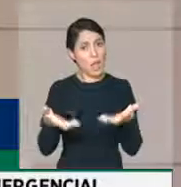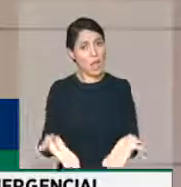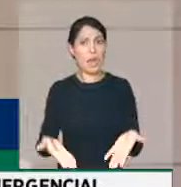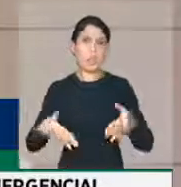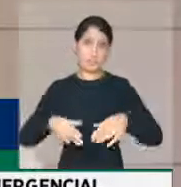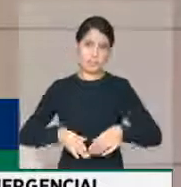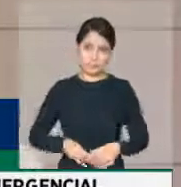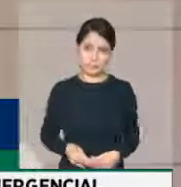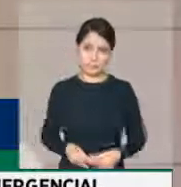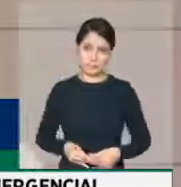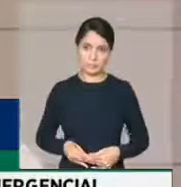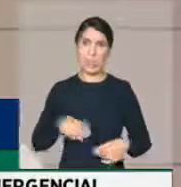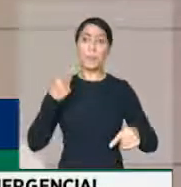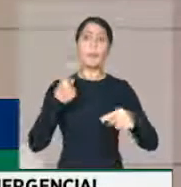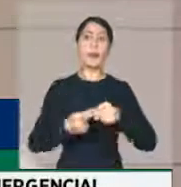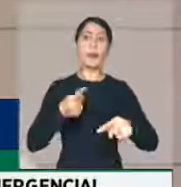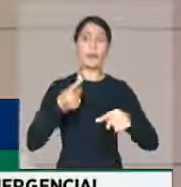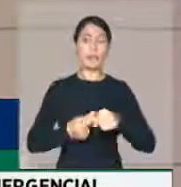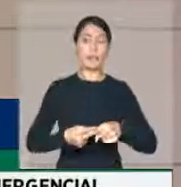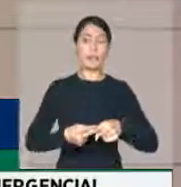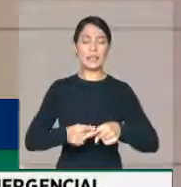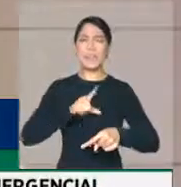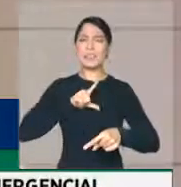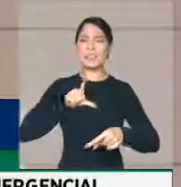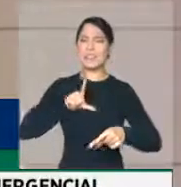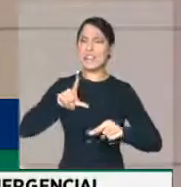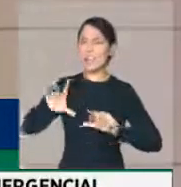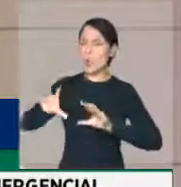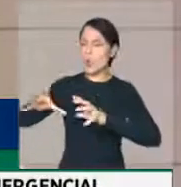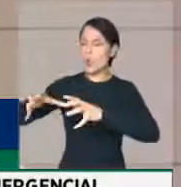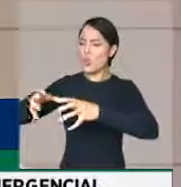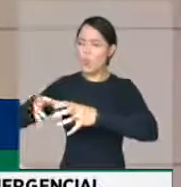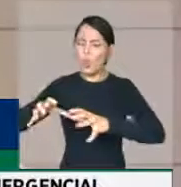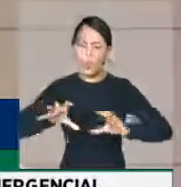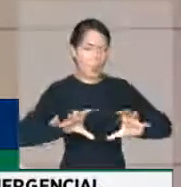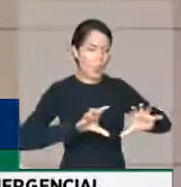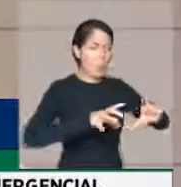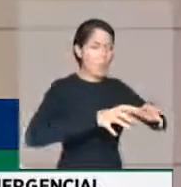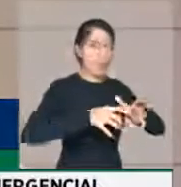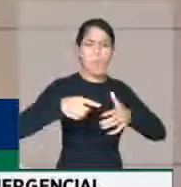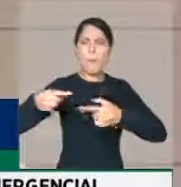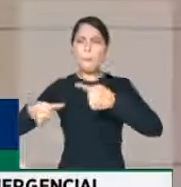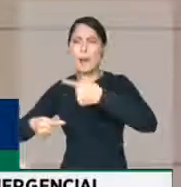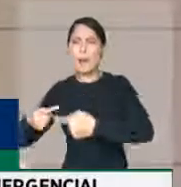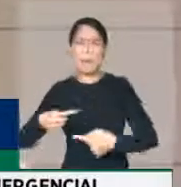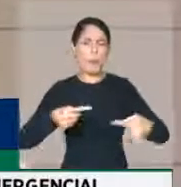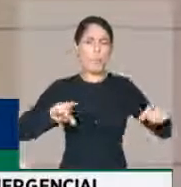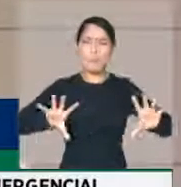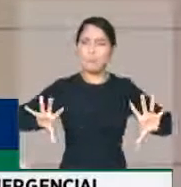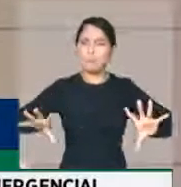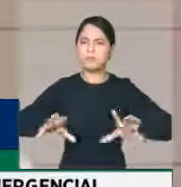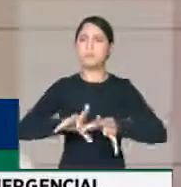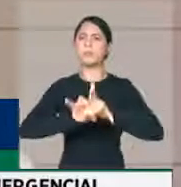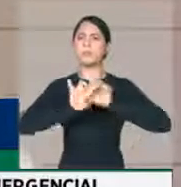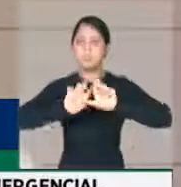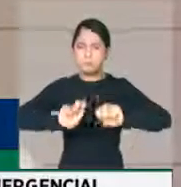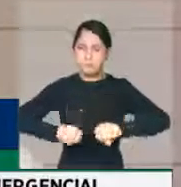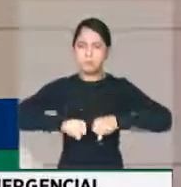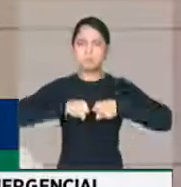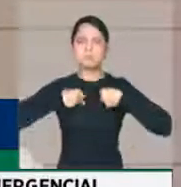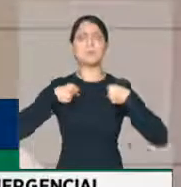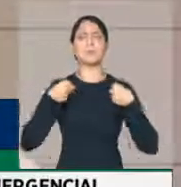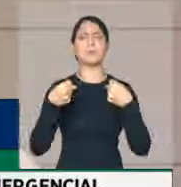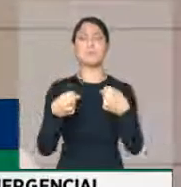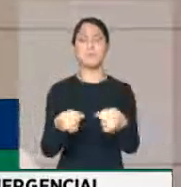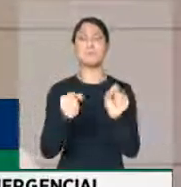numa união que congrega as mais diversas forças políticas do país, a